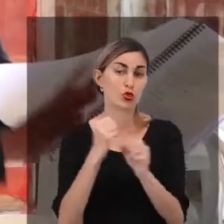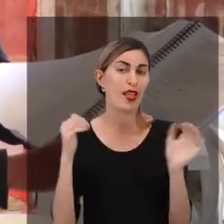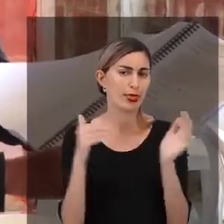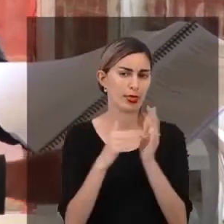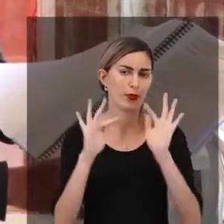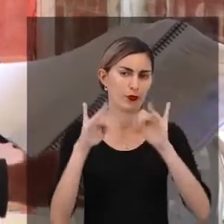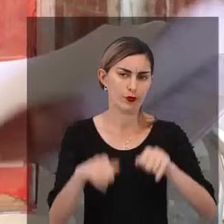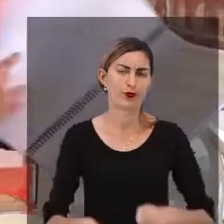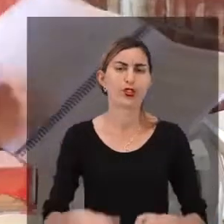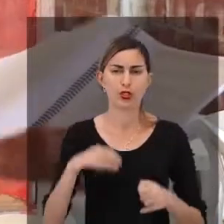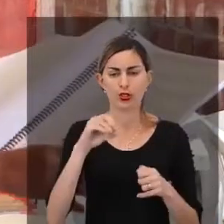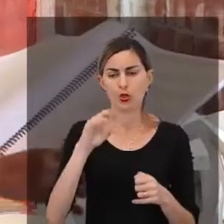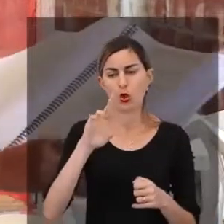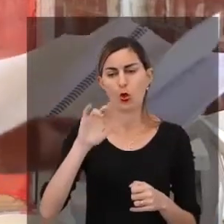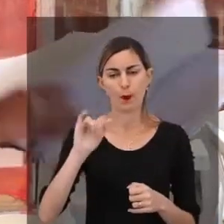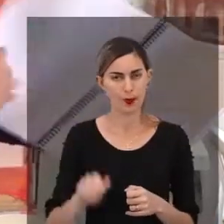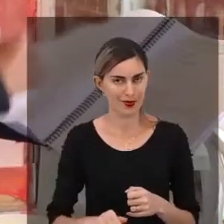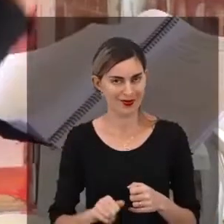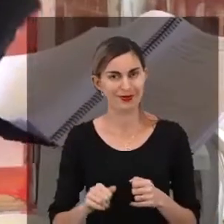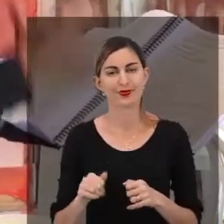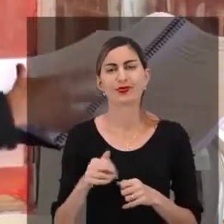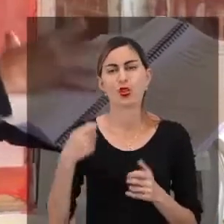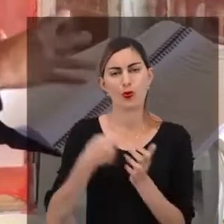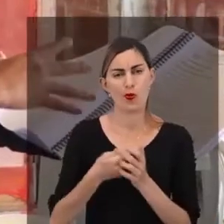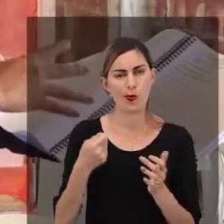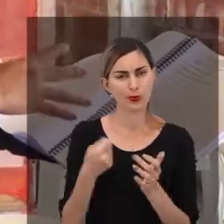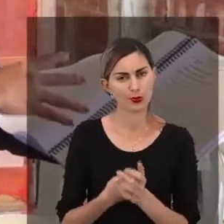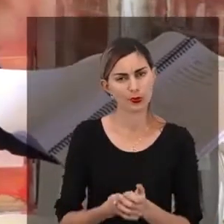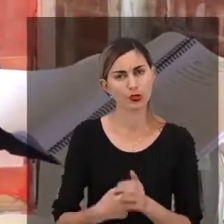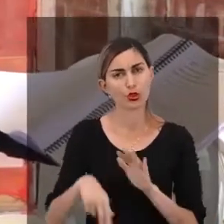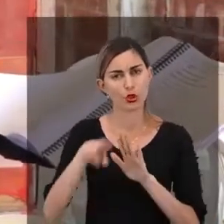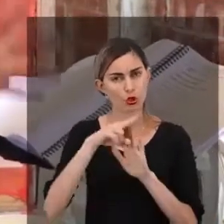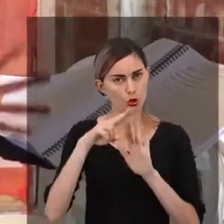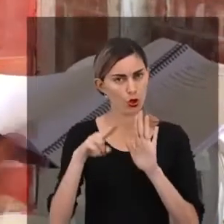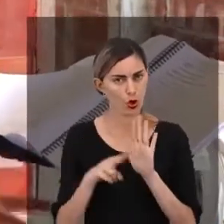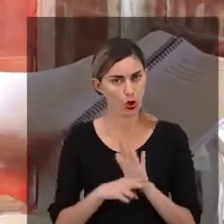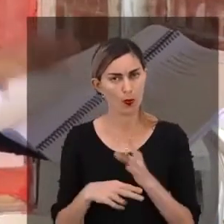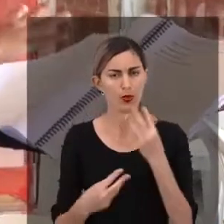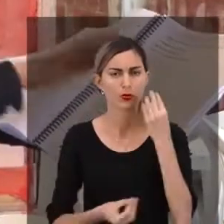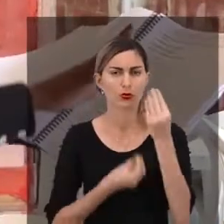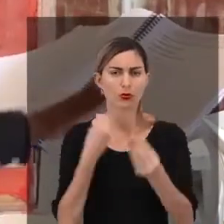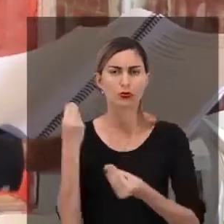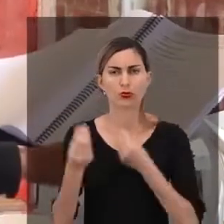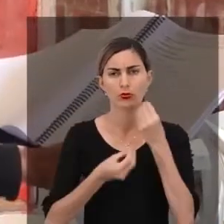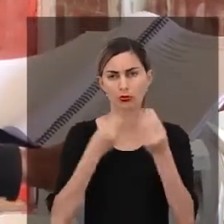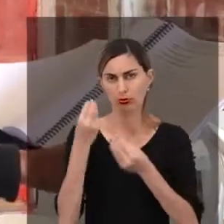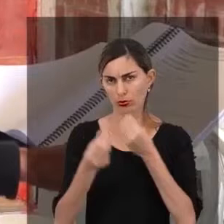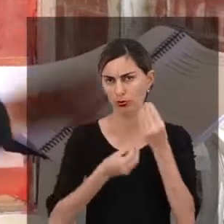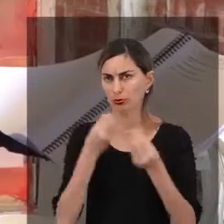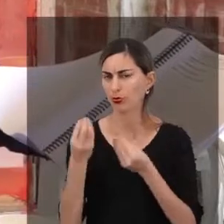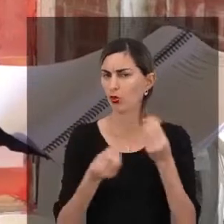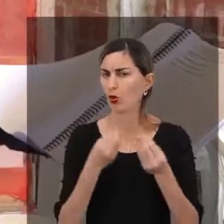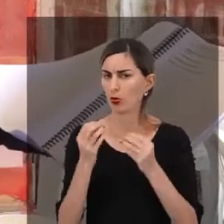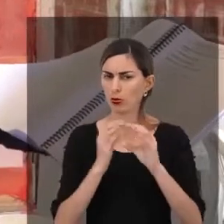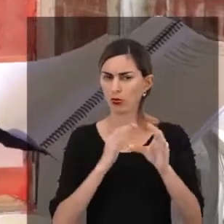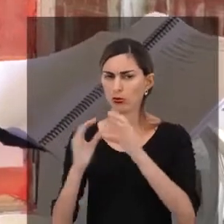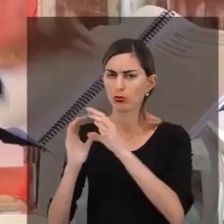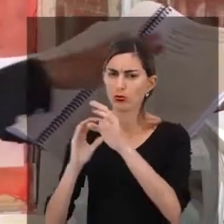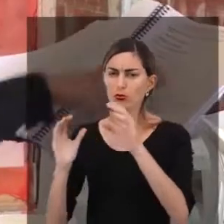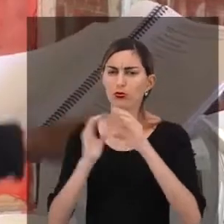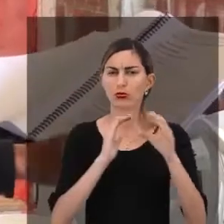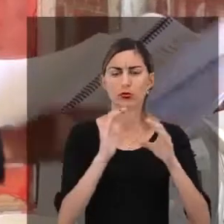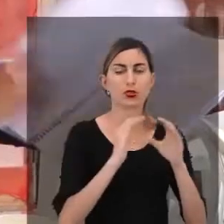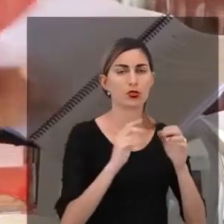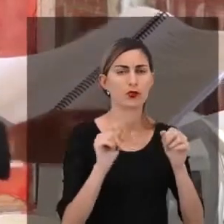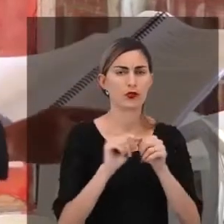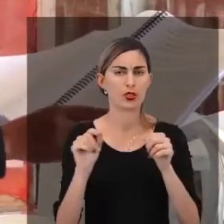obra do início ao fim. Né? Tanto obrigando pela norma, como a parte de